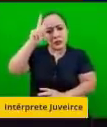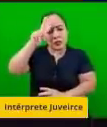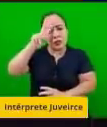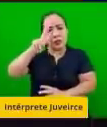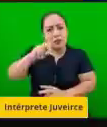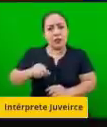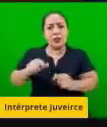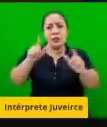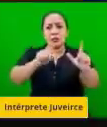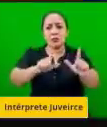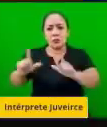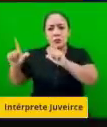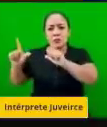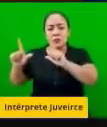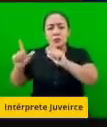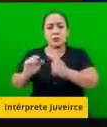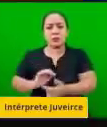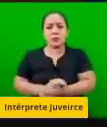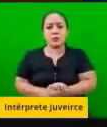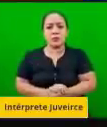slide.